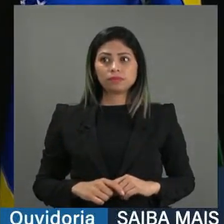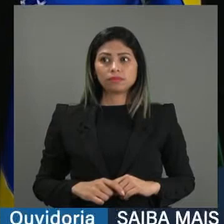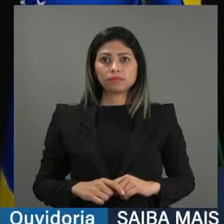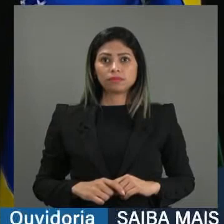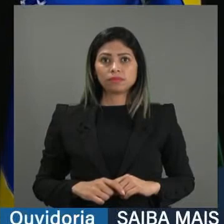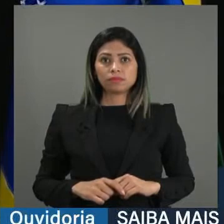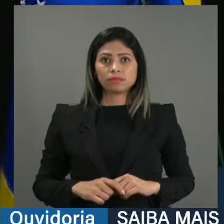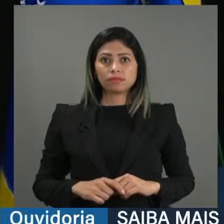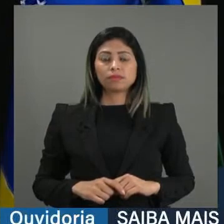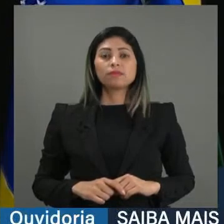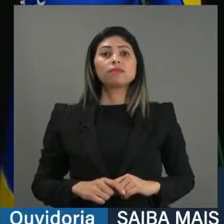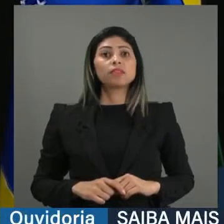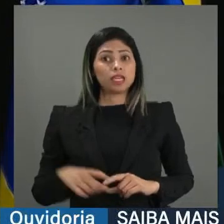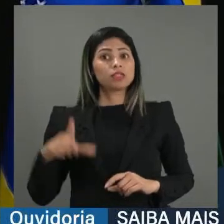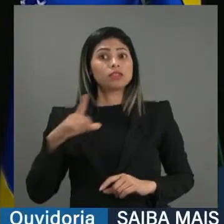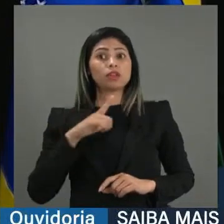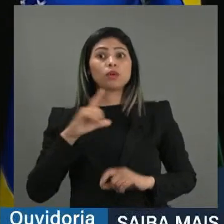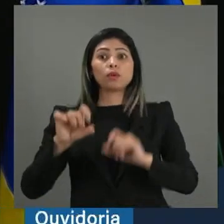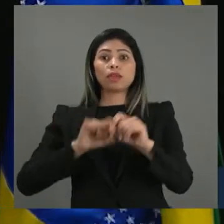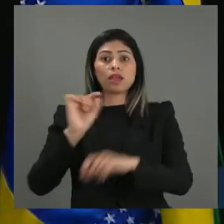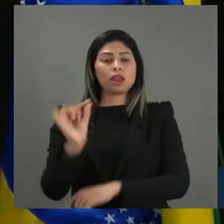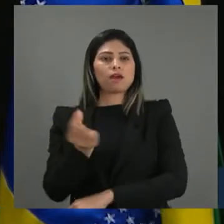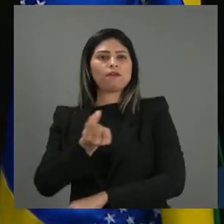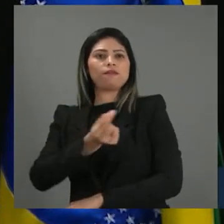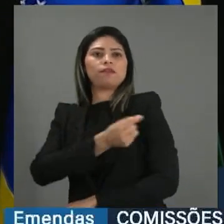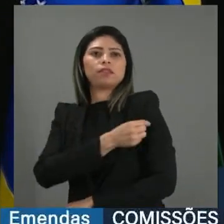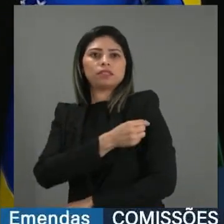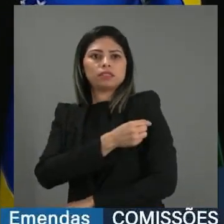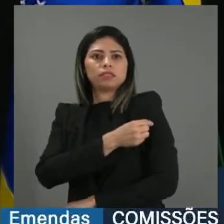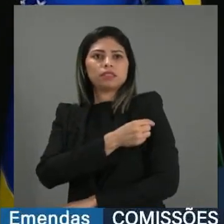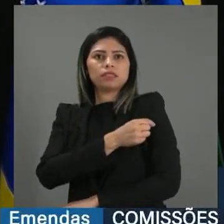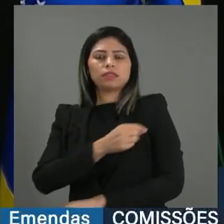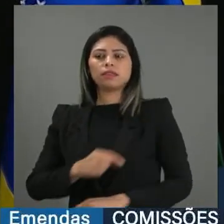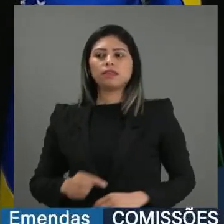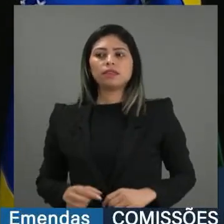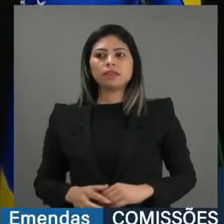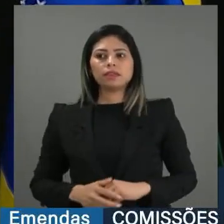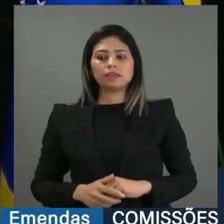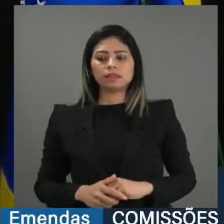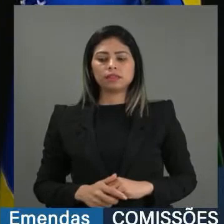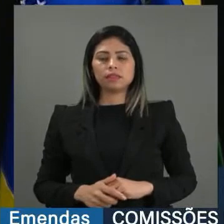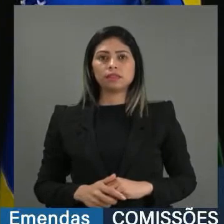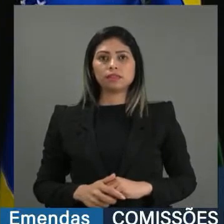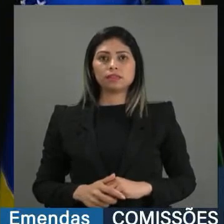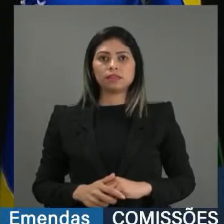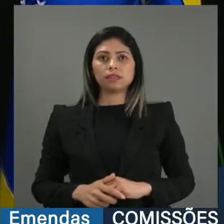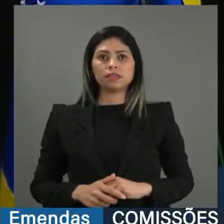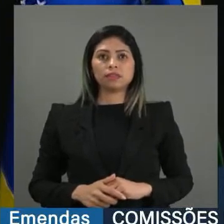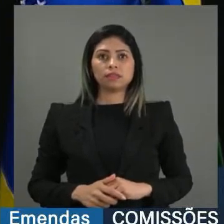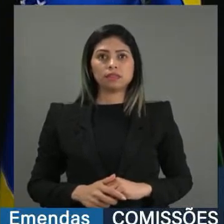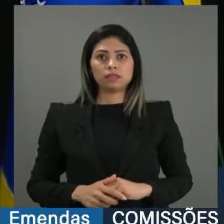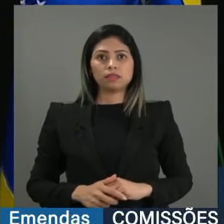promovida a vacinação, que é importantíssimo, ninguém é contra a vacinação, mas, ao mesmo tempo,